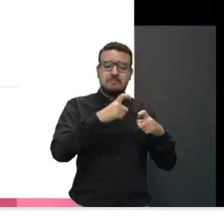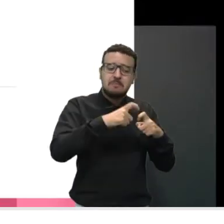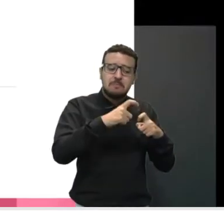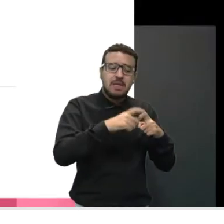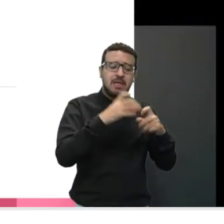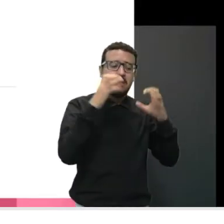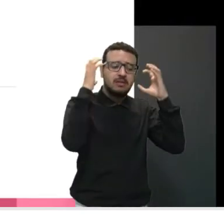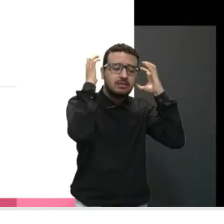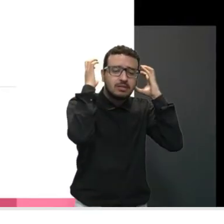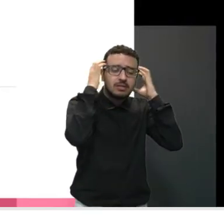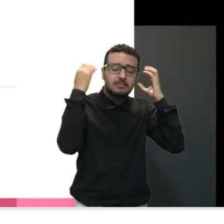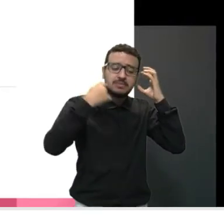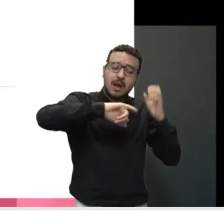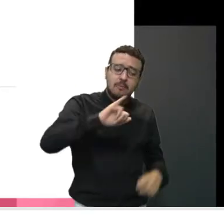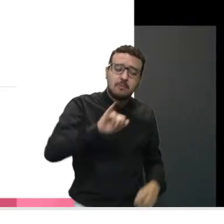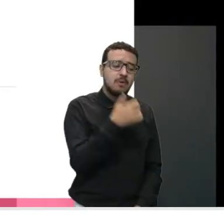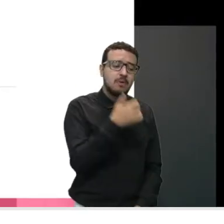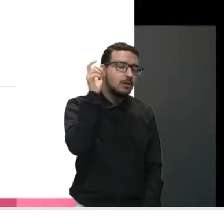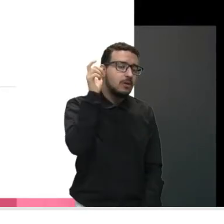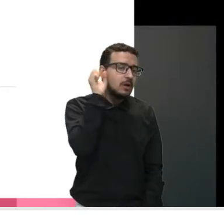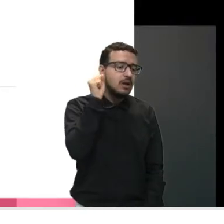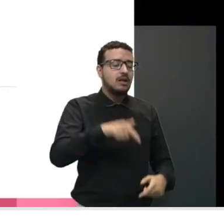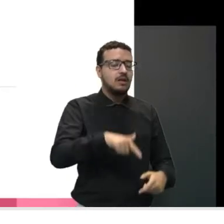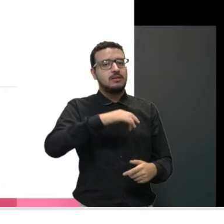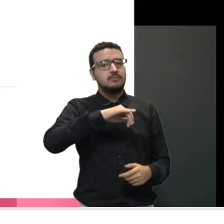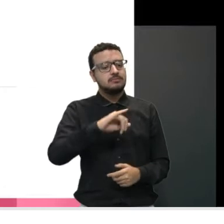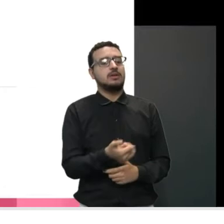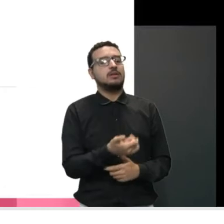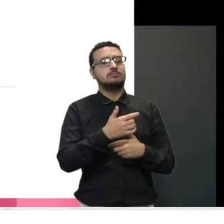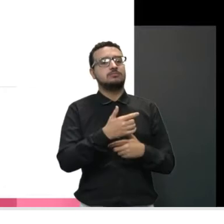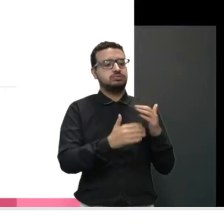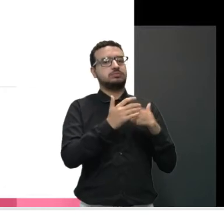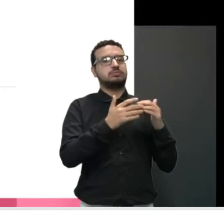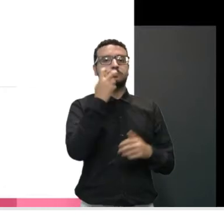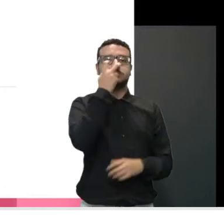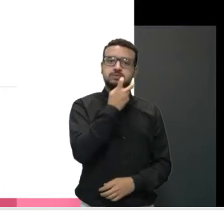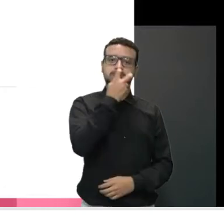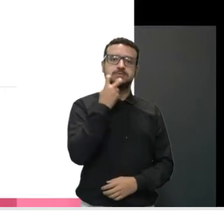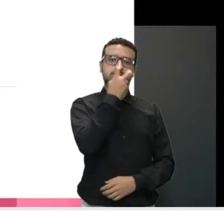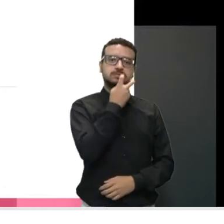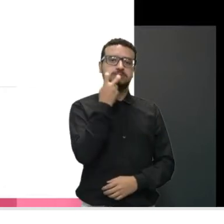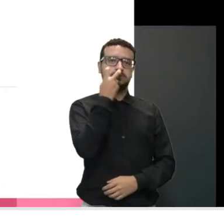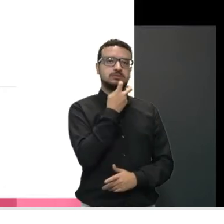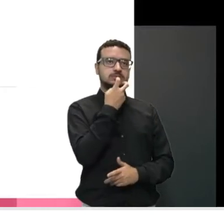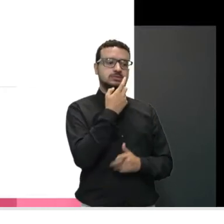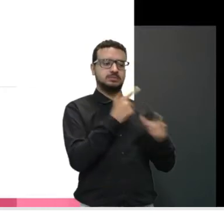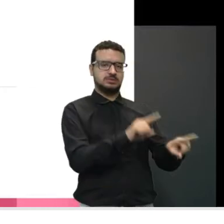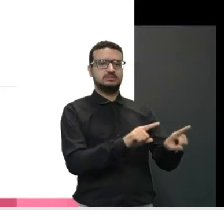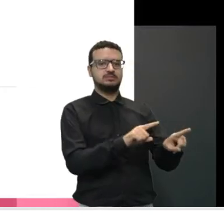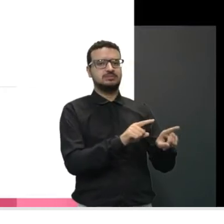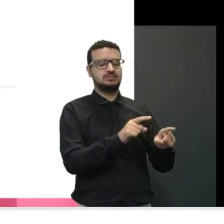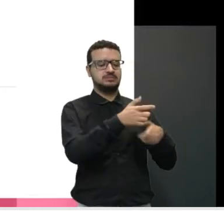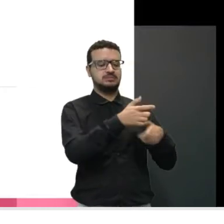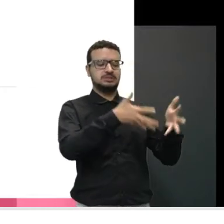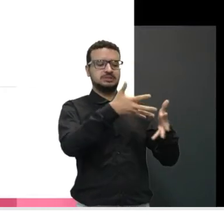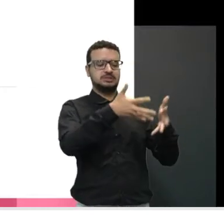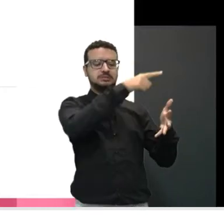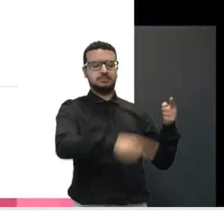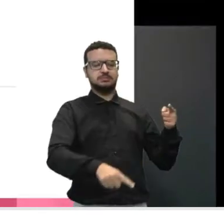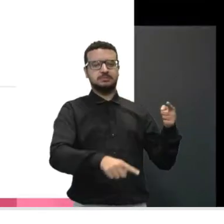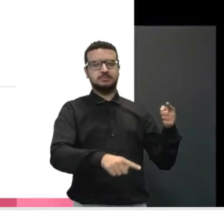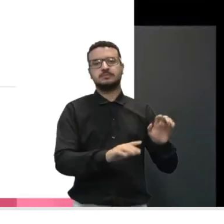da oralidade e opõe-se ao uso da Libras. A segunda instituição, que Luzia